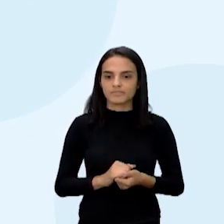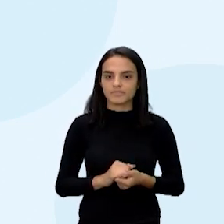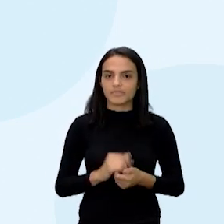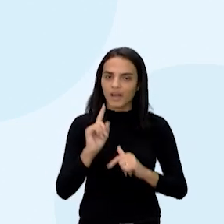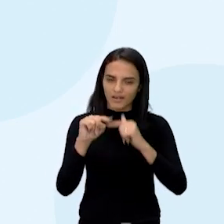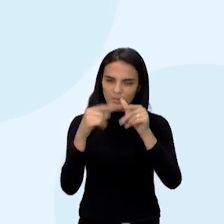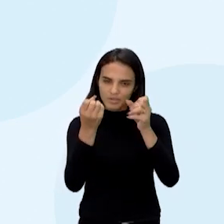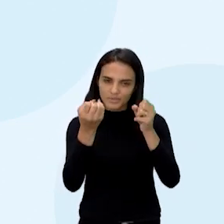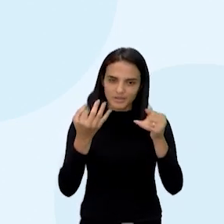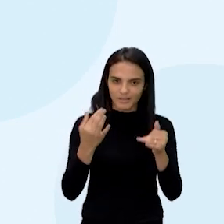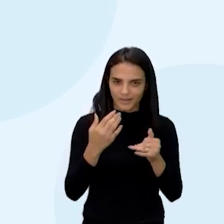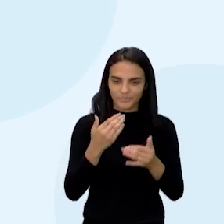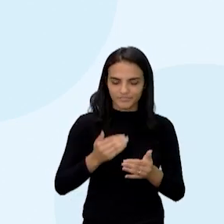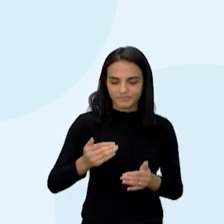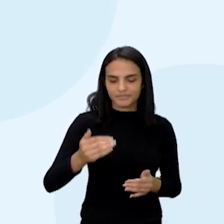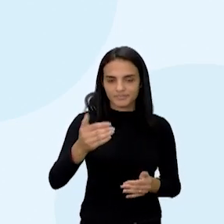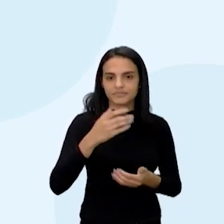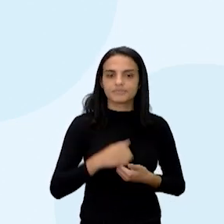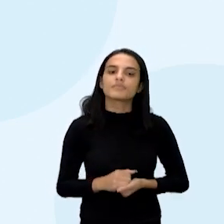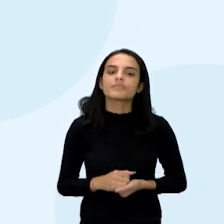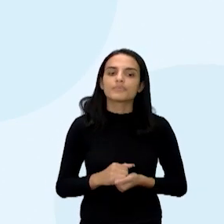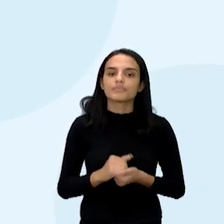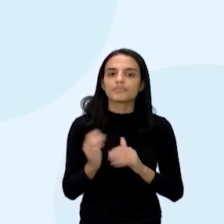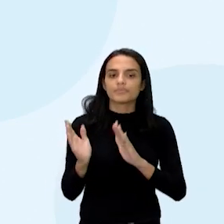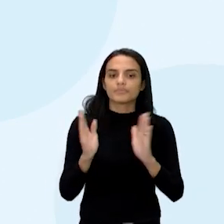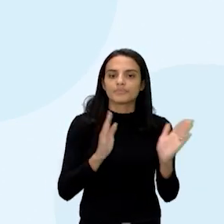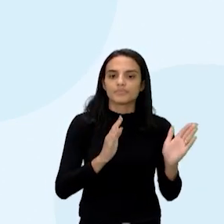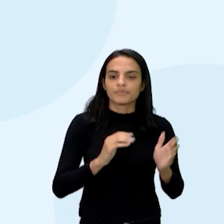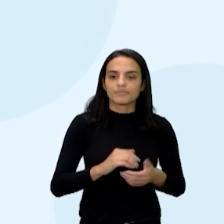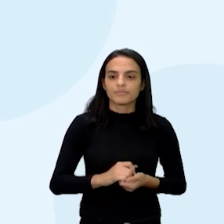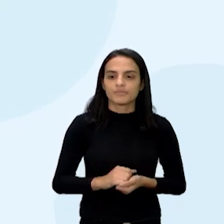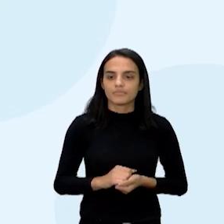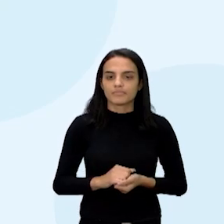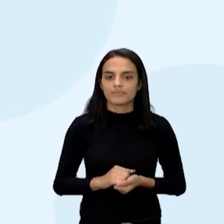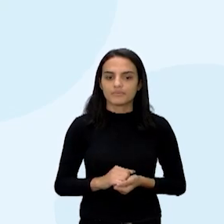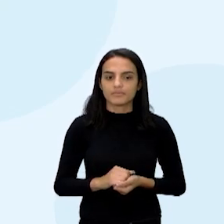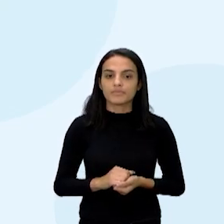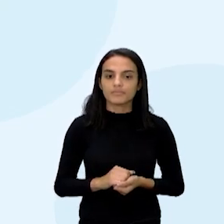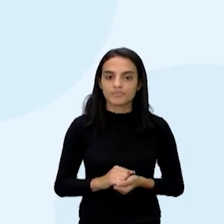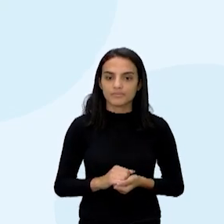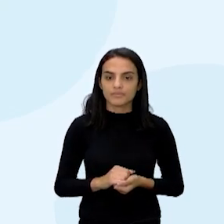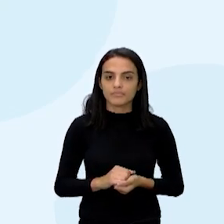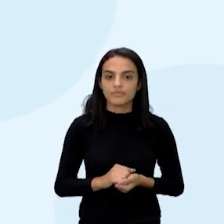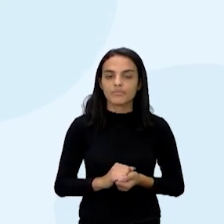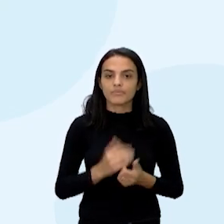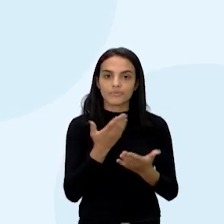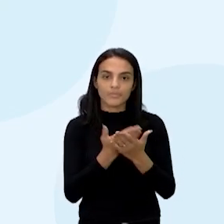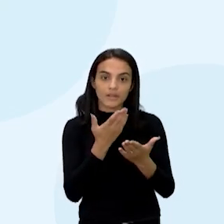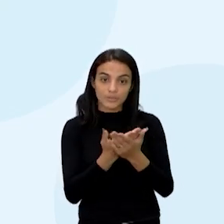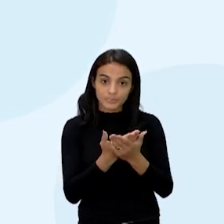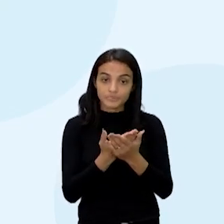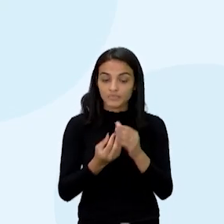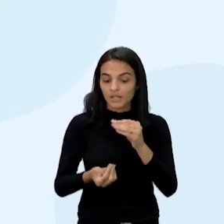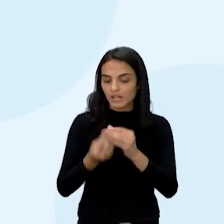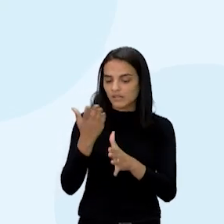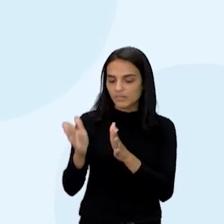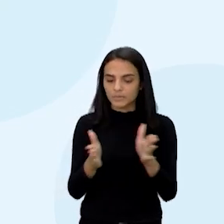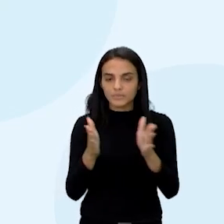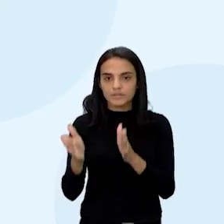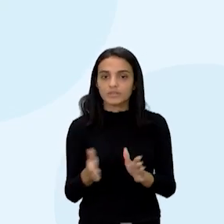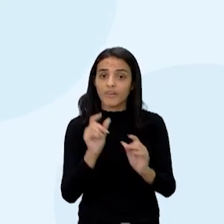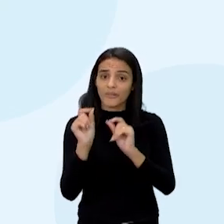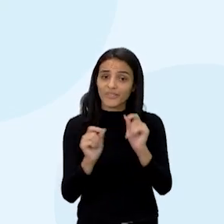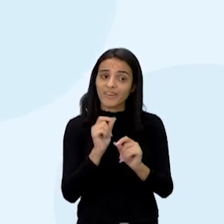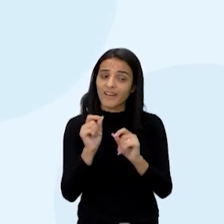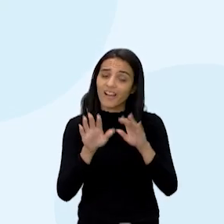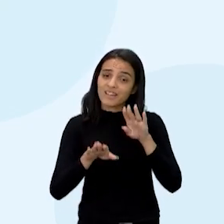isso um pouquinho mais adiante. Próximo. O superdotado criativo produtivo geralmente passa